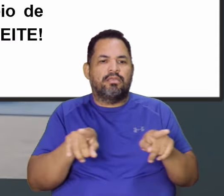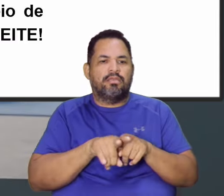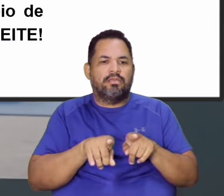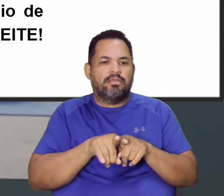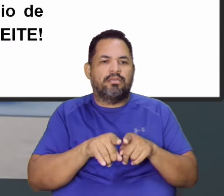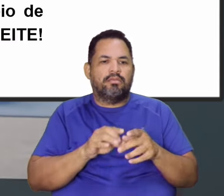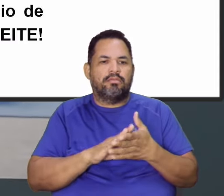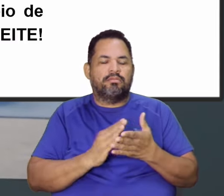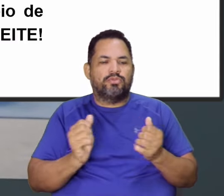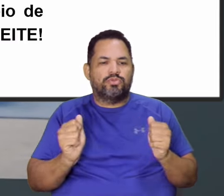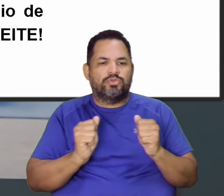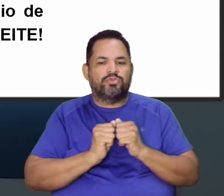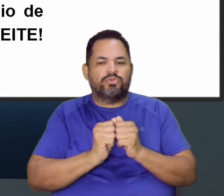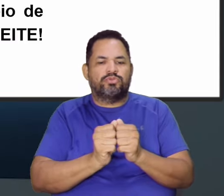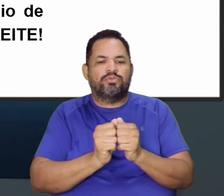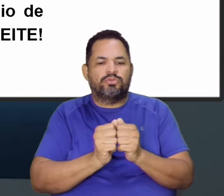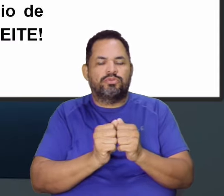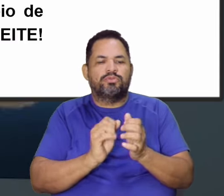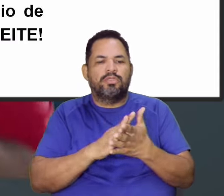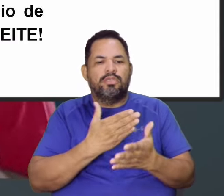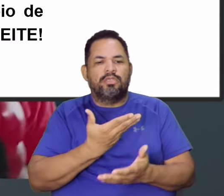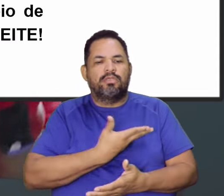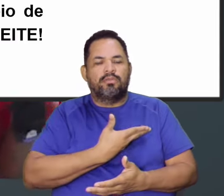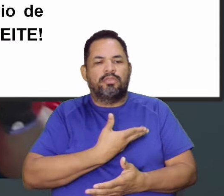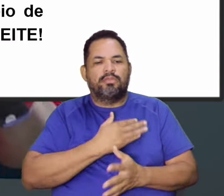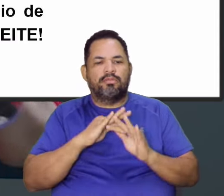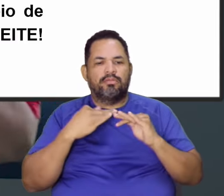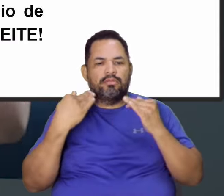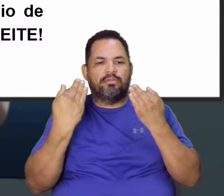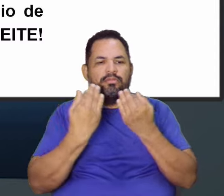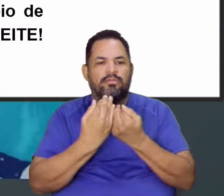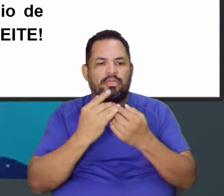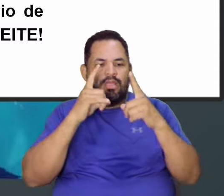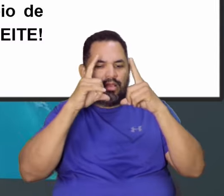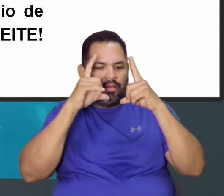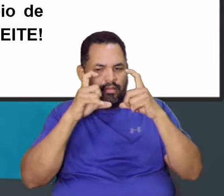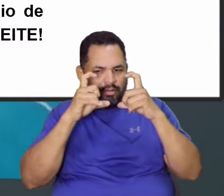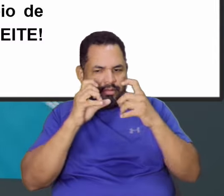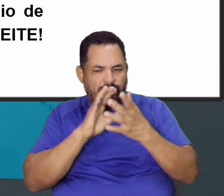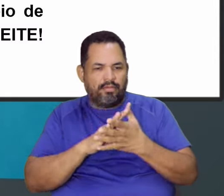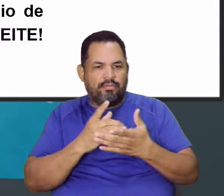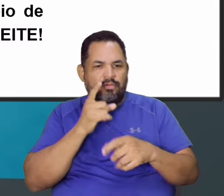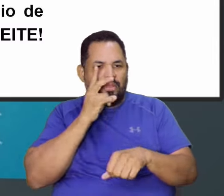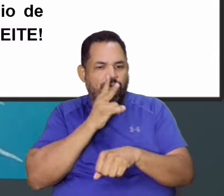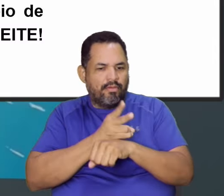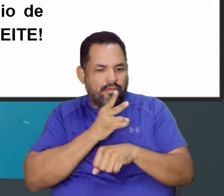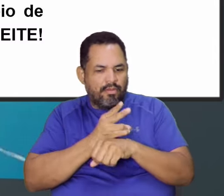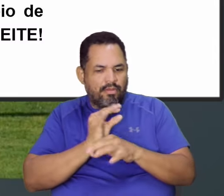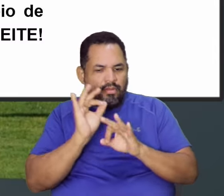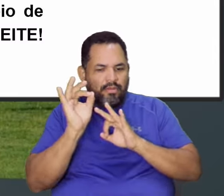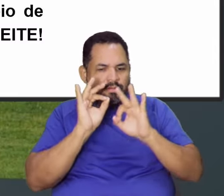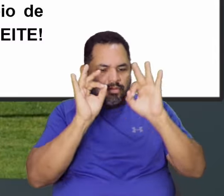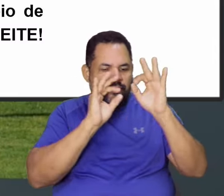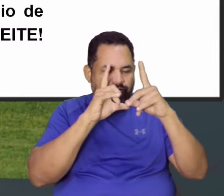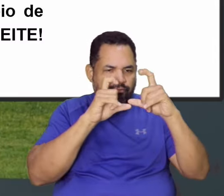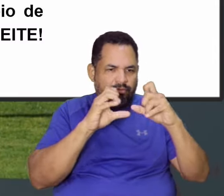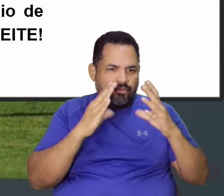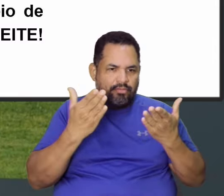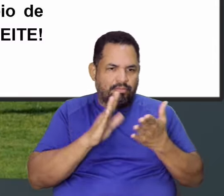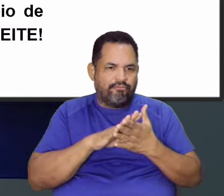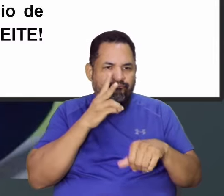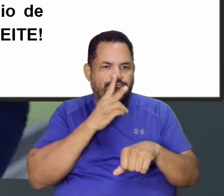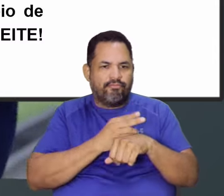os teus amigos teus familiares para fazer ações como essa registra essa aula mapa mental fotografia